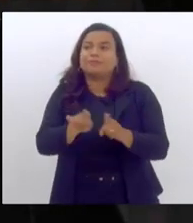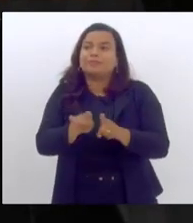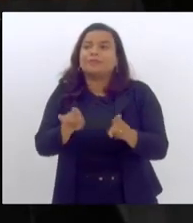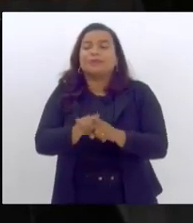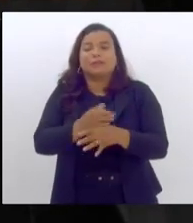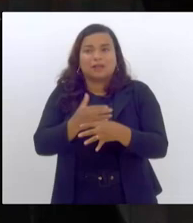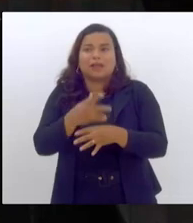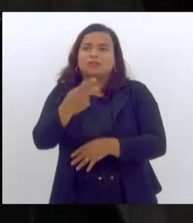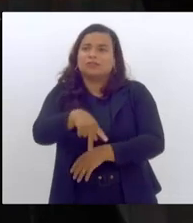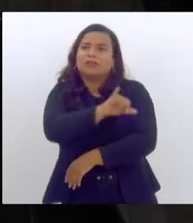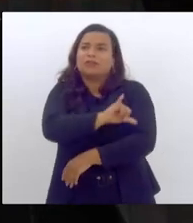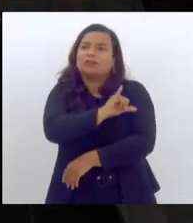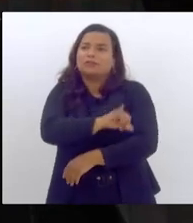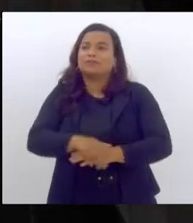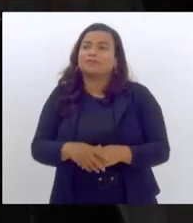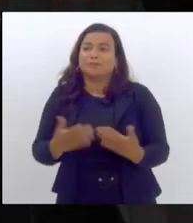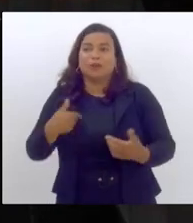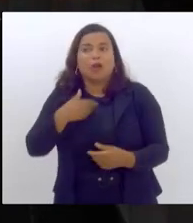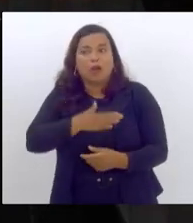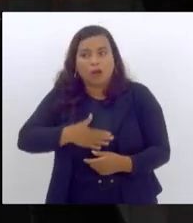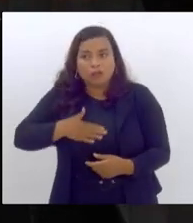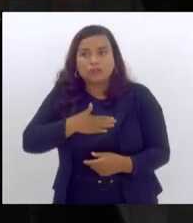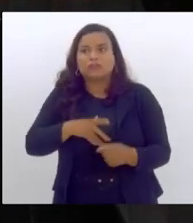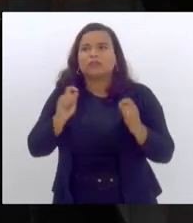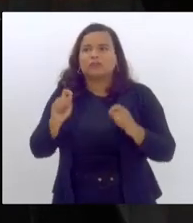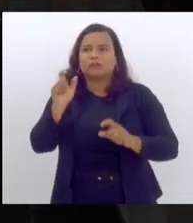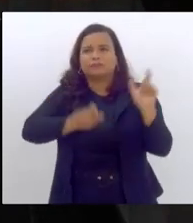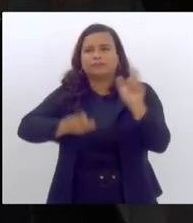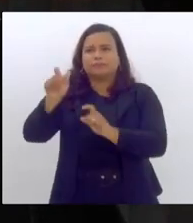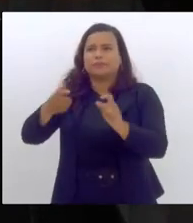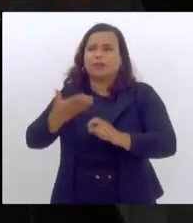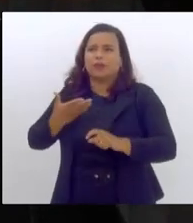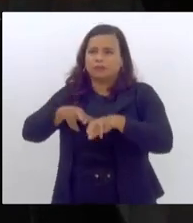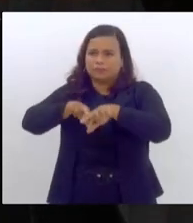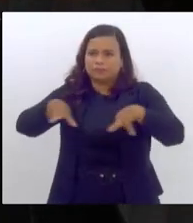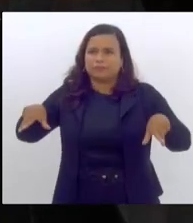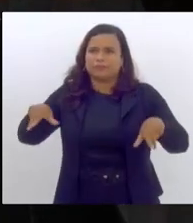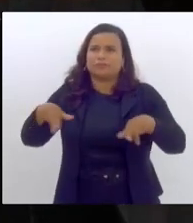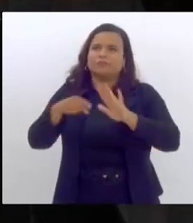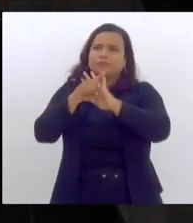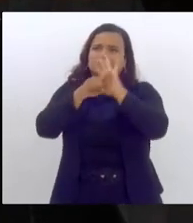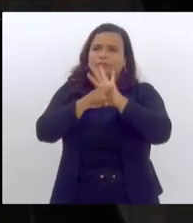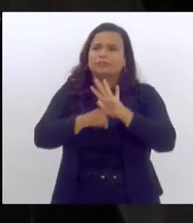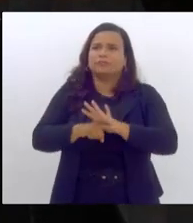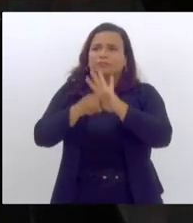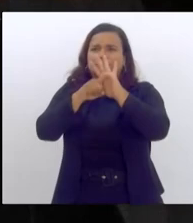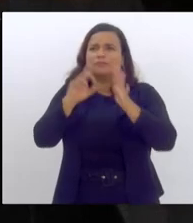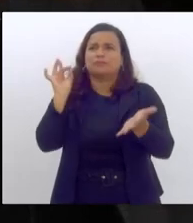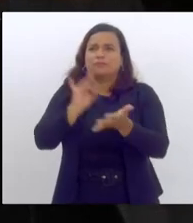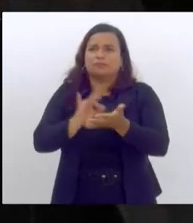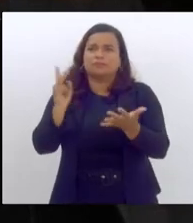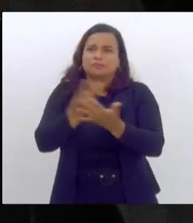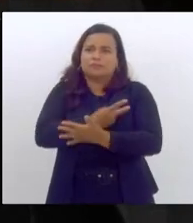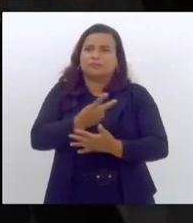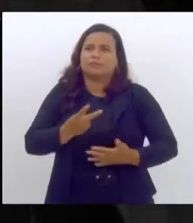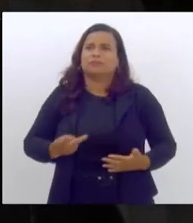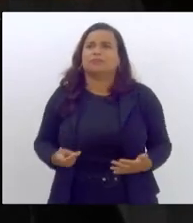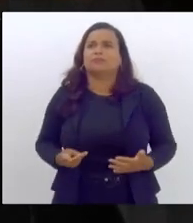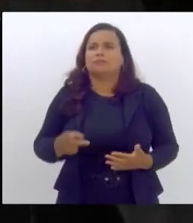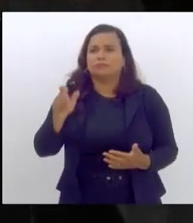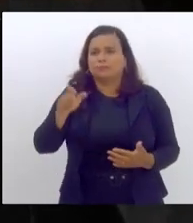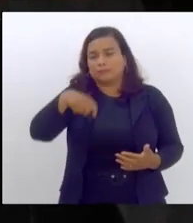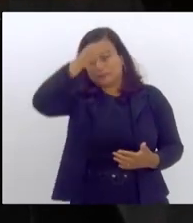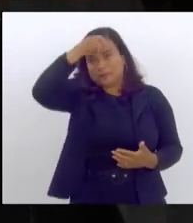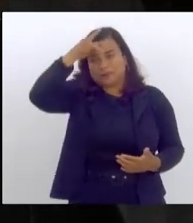Janeiro. Gostaria que os colegas analisassem comigo o fato do prefeito do